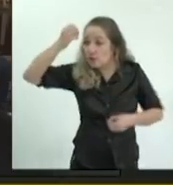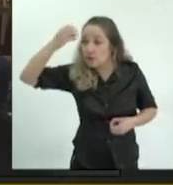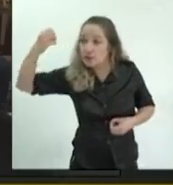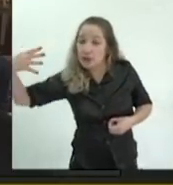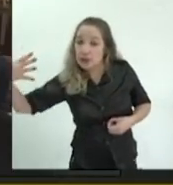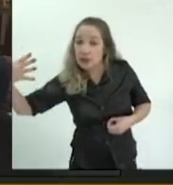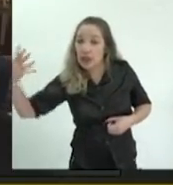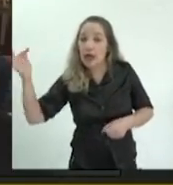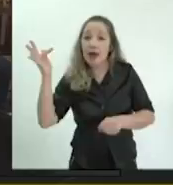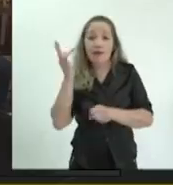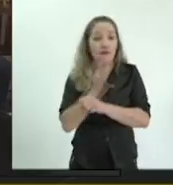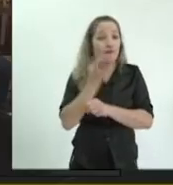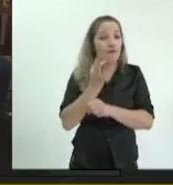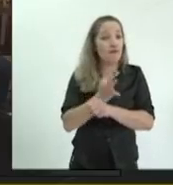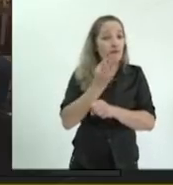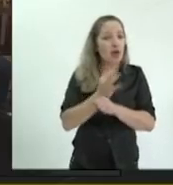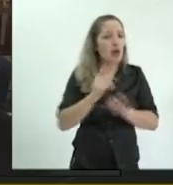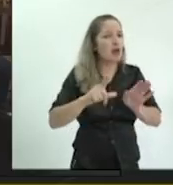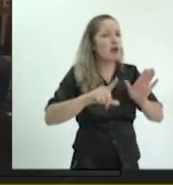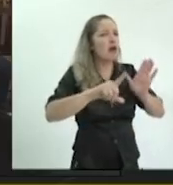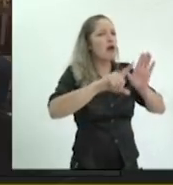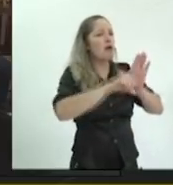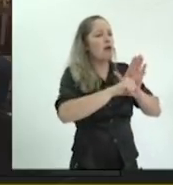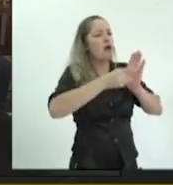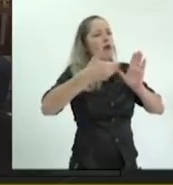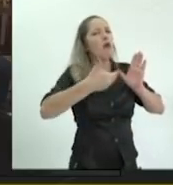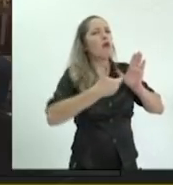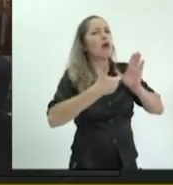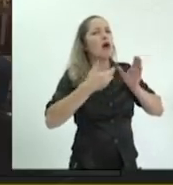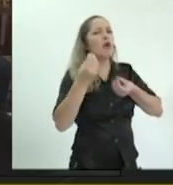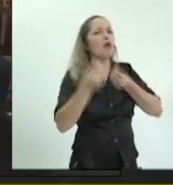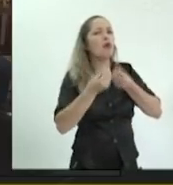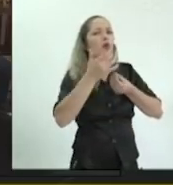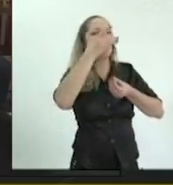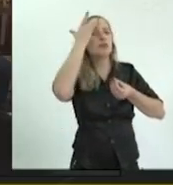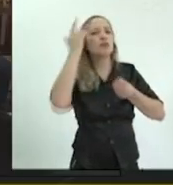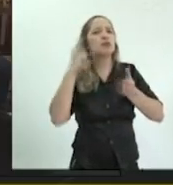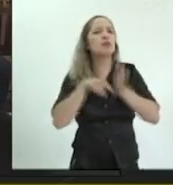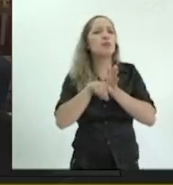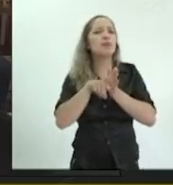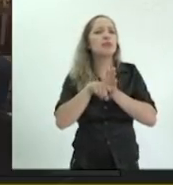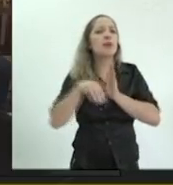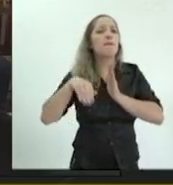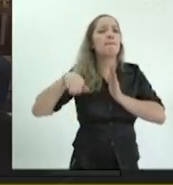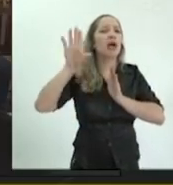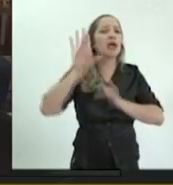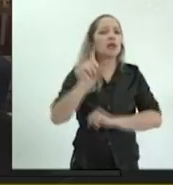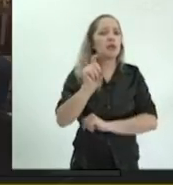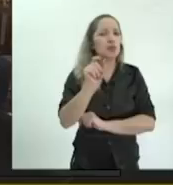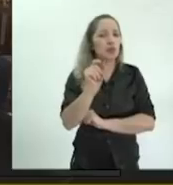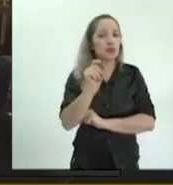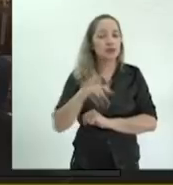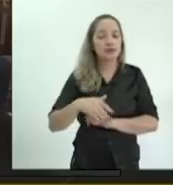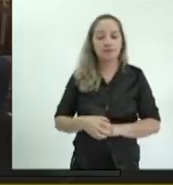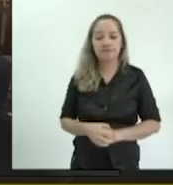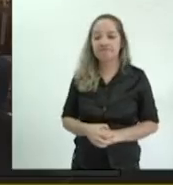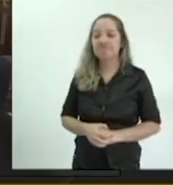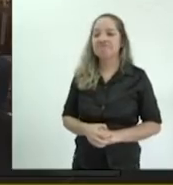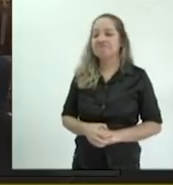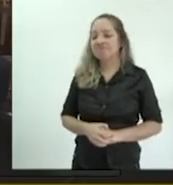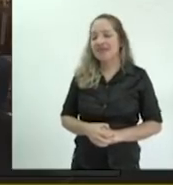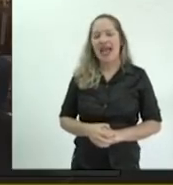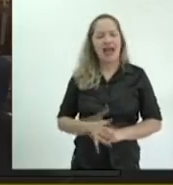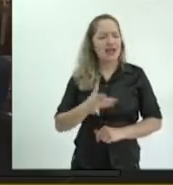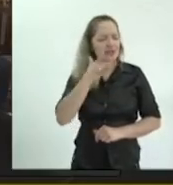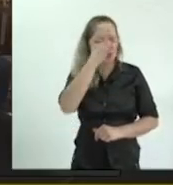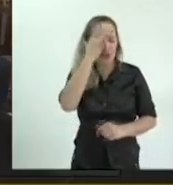que está essa questão? Para onde que elas estão? O que que elas estão pesquisando mais? As pessoas estão loucas para poderem viajar